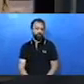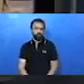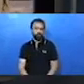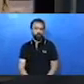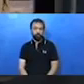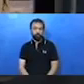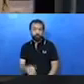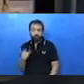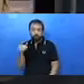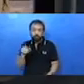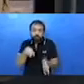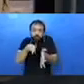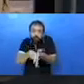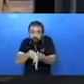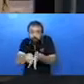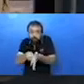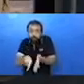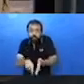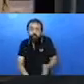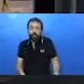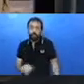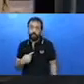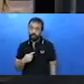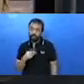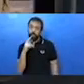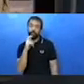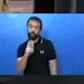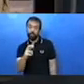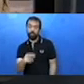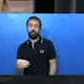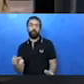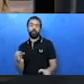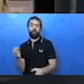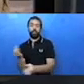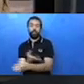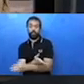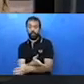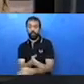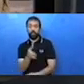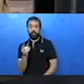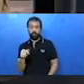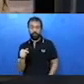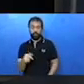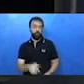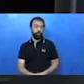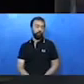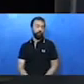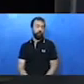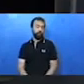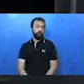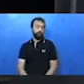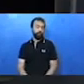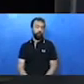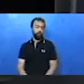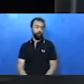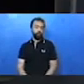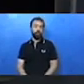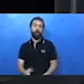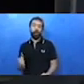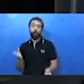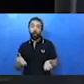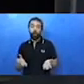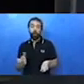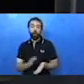Seja curioso, pesquisa. Eu só vou falar para vocês no final da unidade 9. E